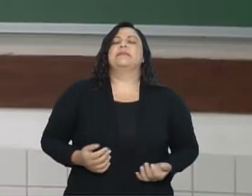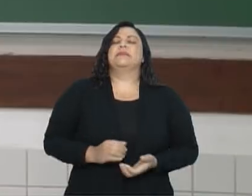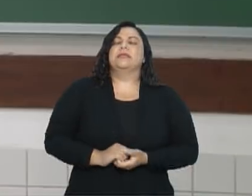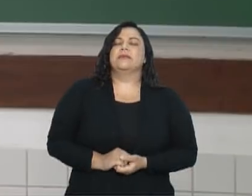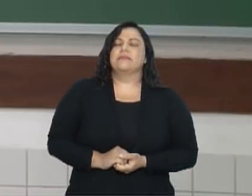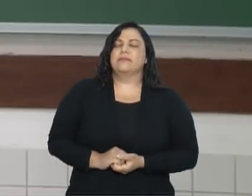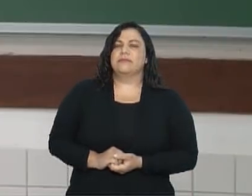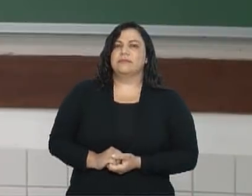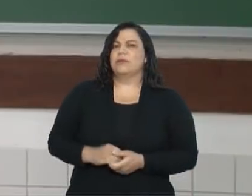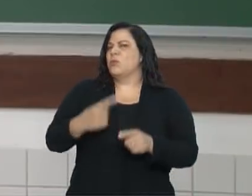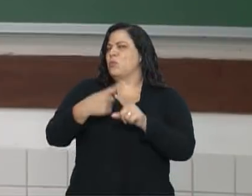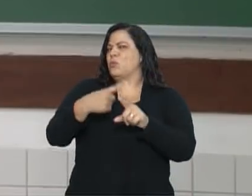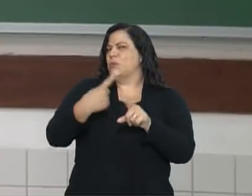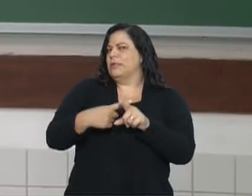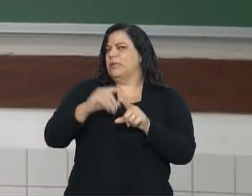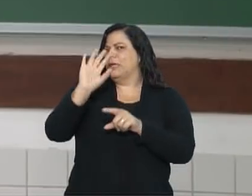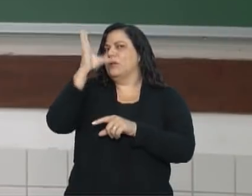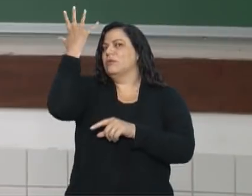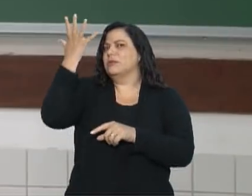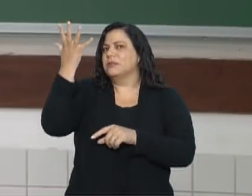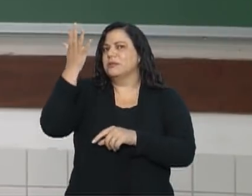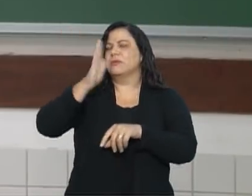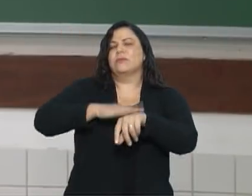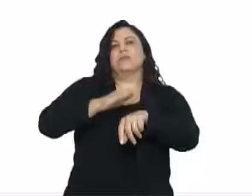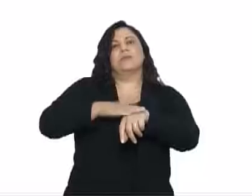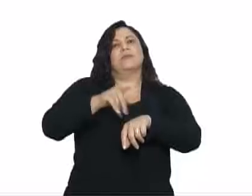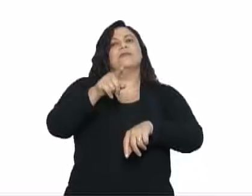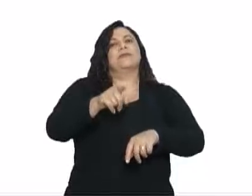que aconteceu isso? Sua vez, vamos lá.